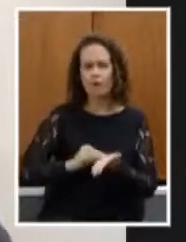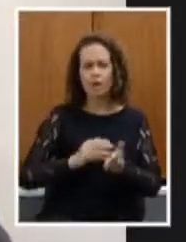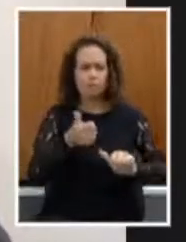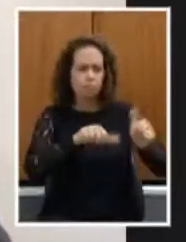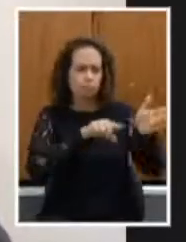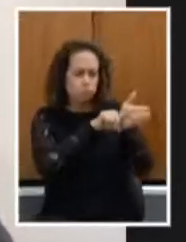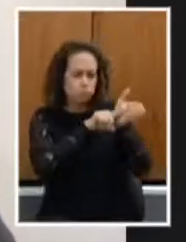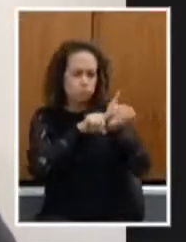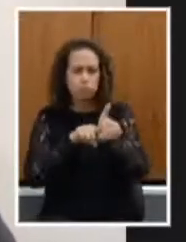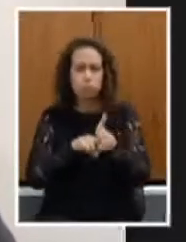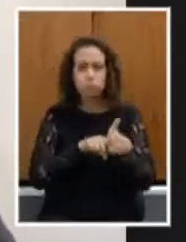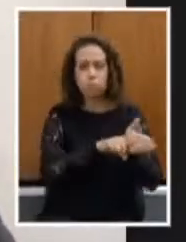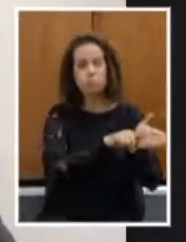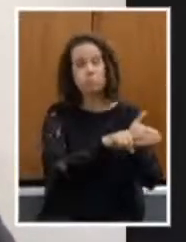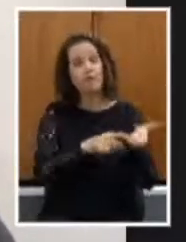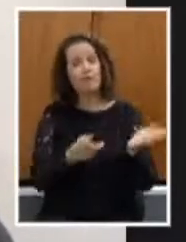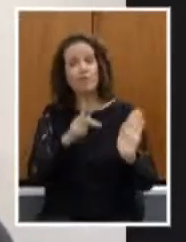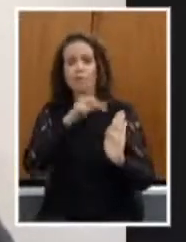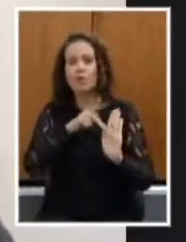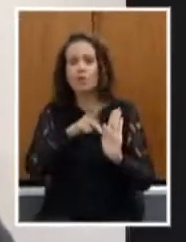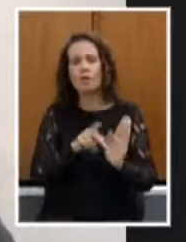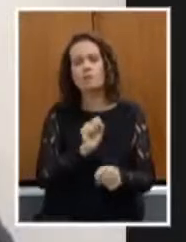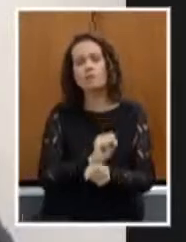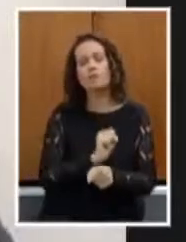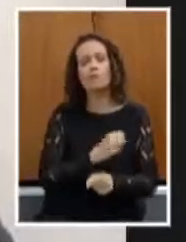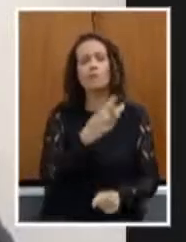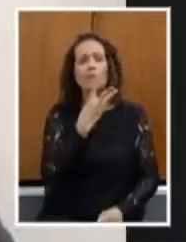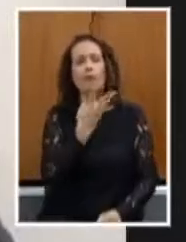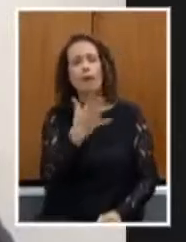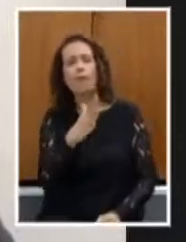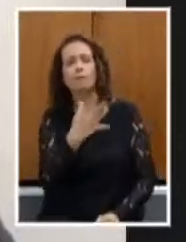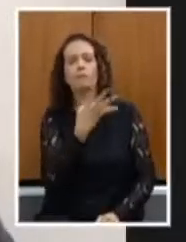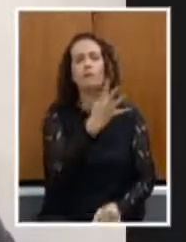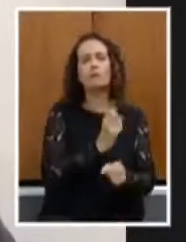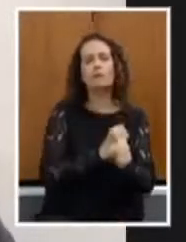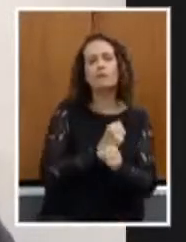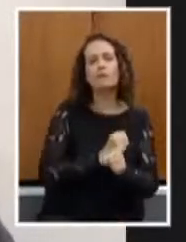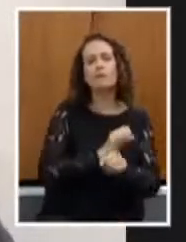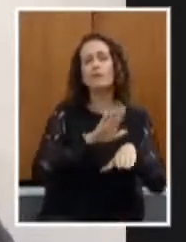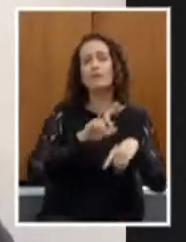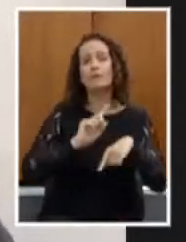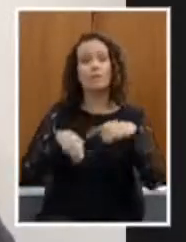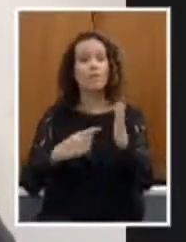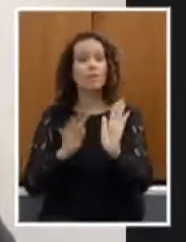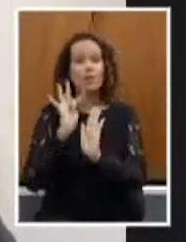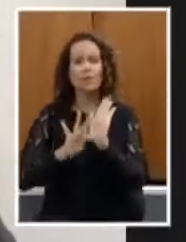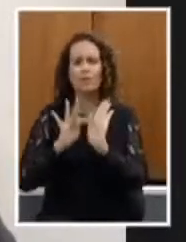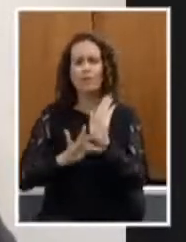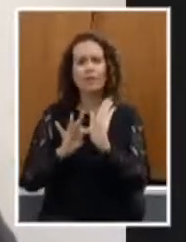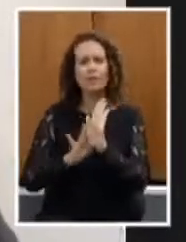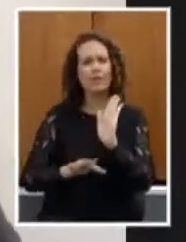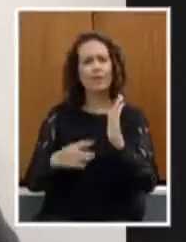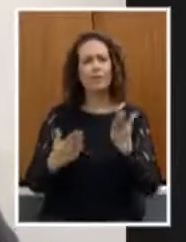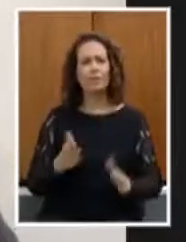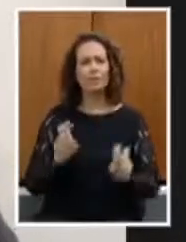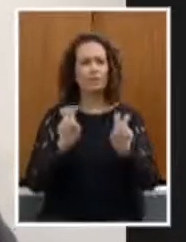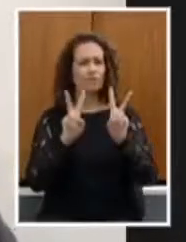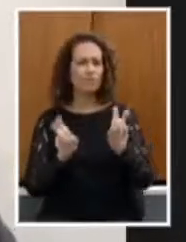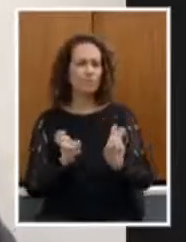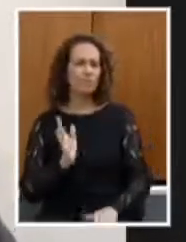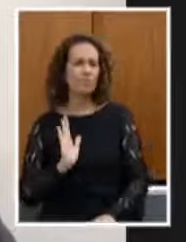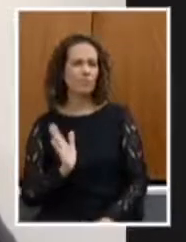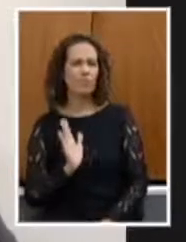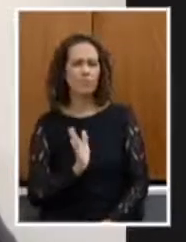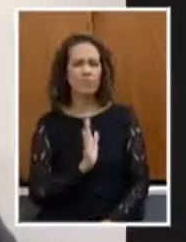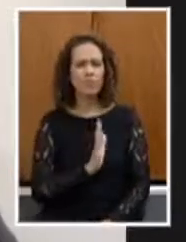né, o projeto fica 3-4 anos e depois chega com a matéria completamente distinta em 2 dias de análise, nós não